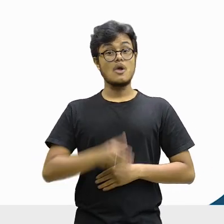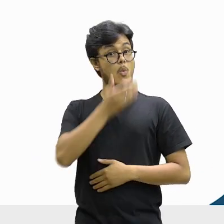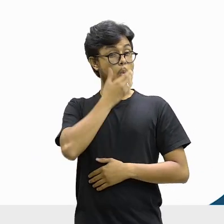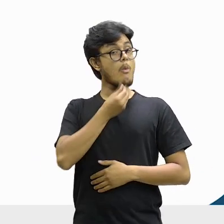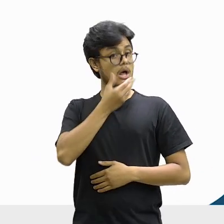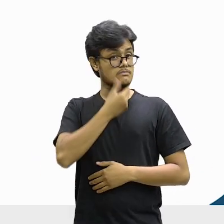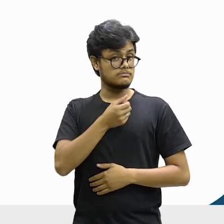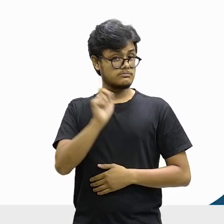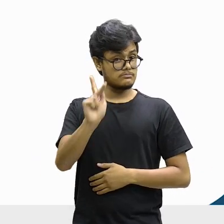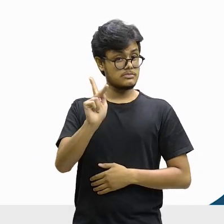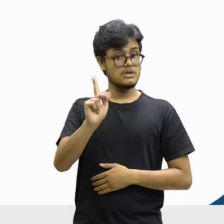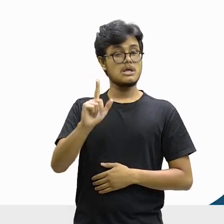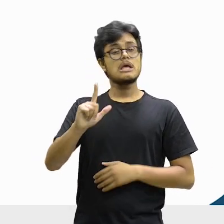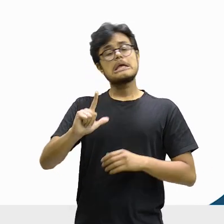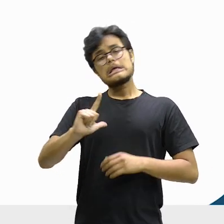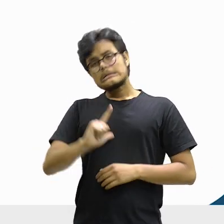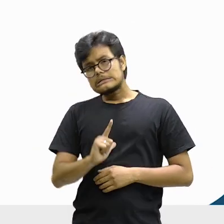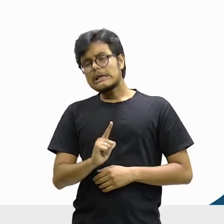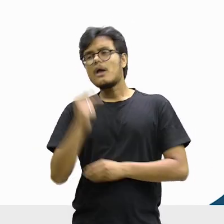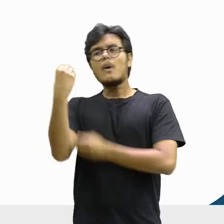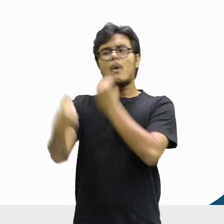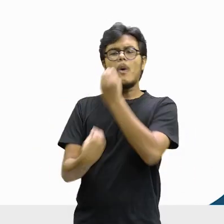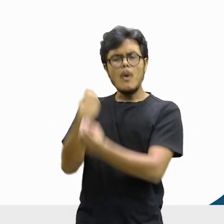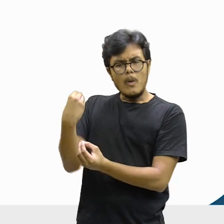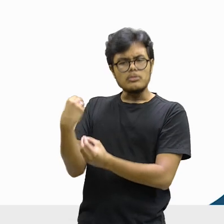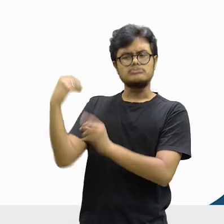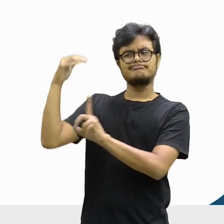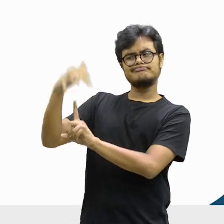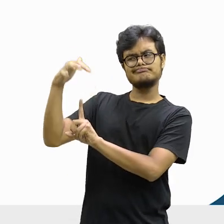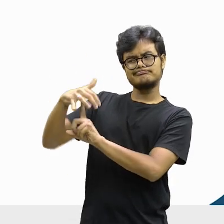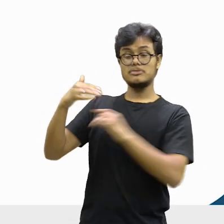humanos e 3 modos de ação. Você tem o